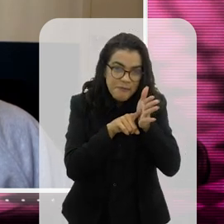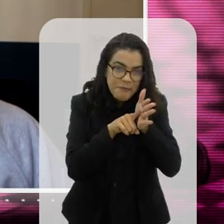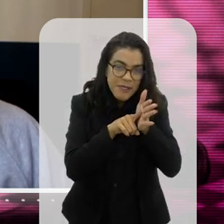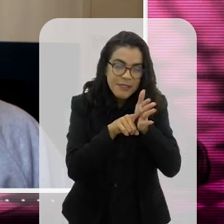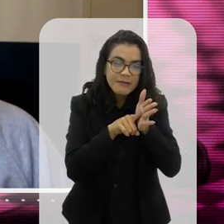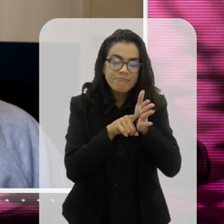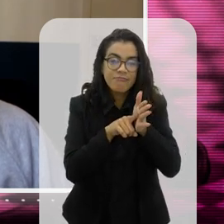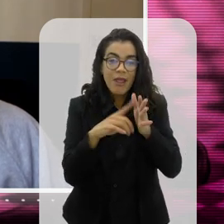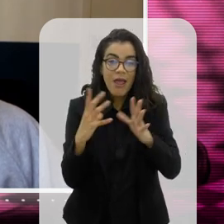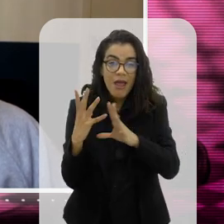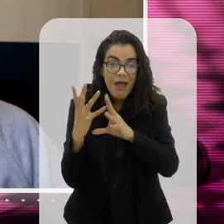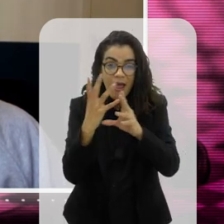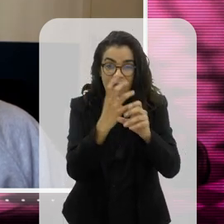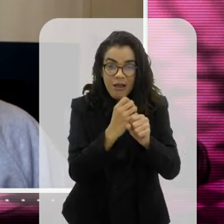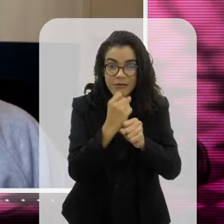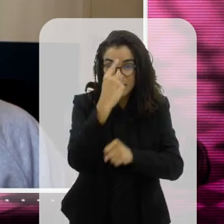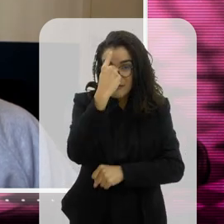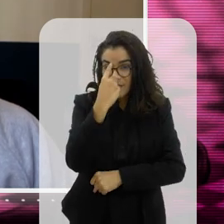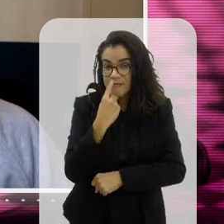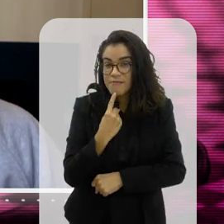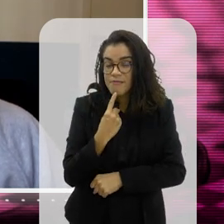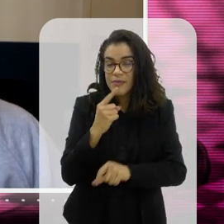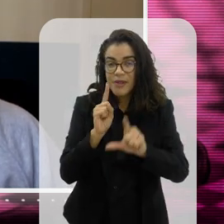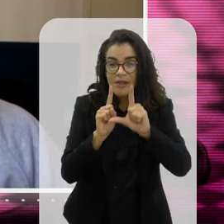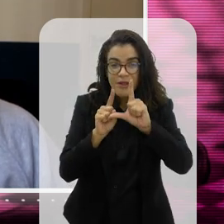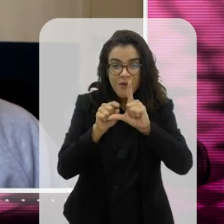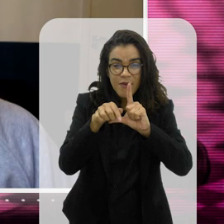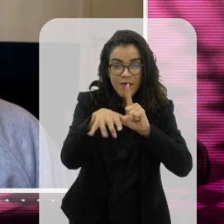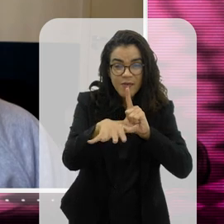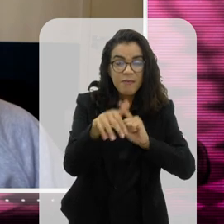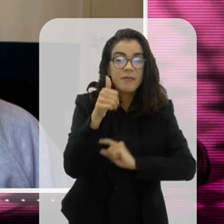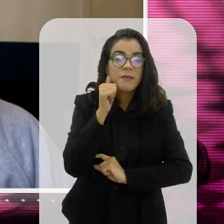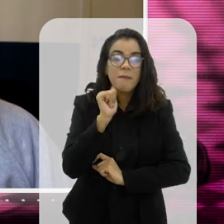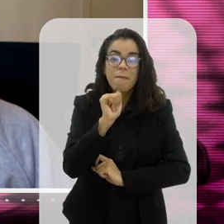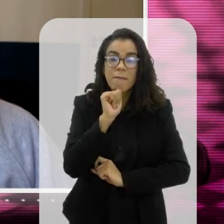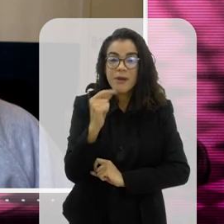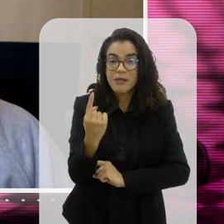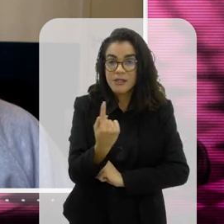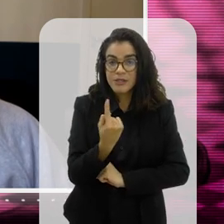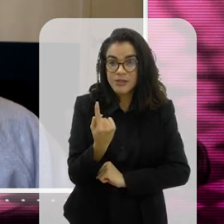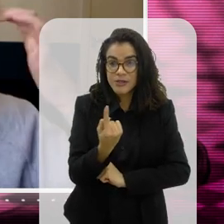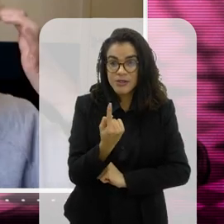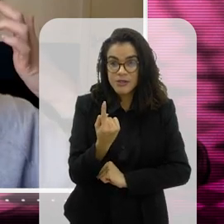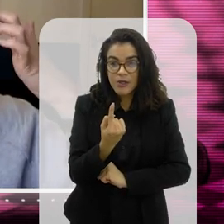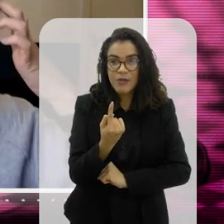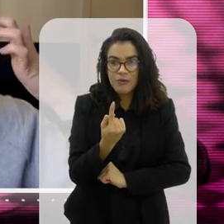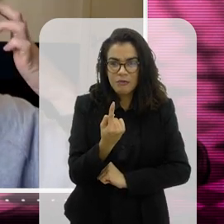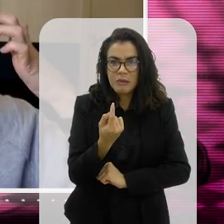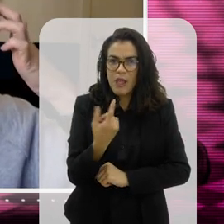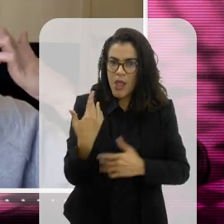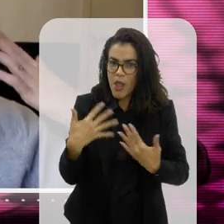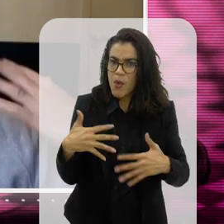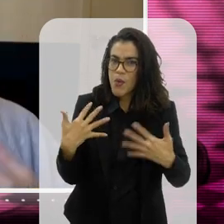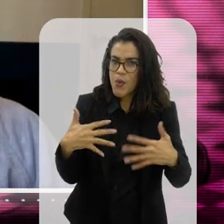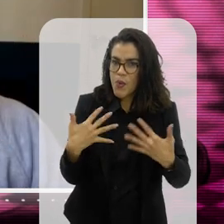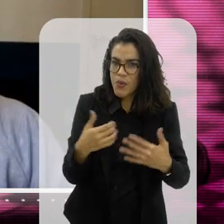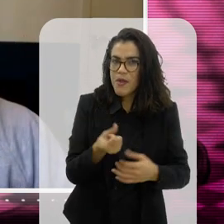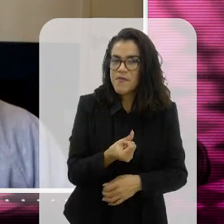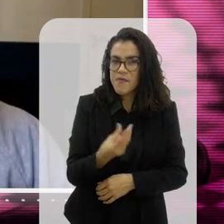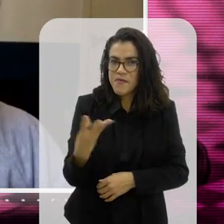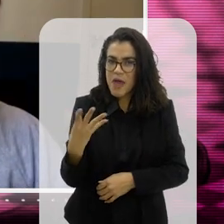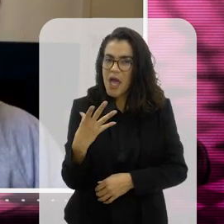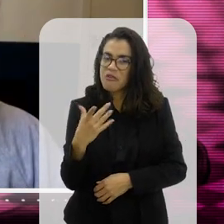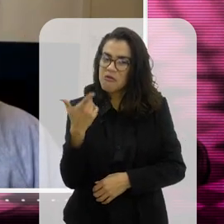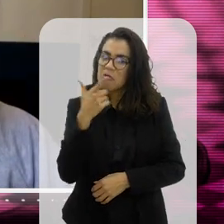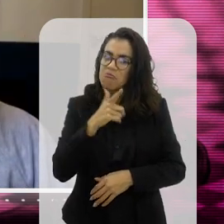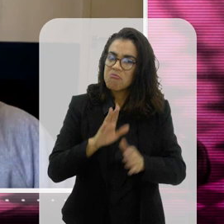leve pesquisa. A quantidade de perfis de influenciadores digitais de mães solo, né? Tem